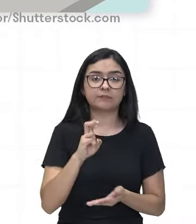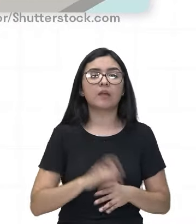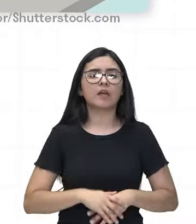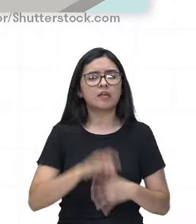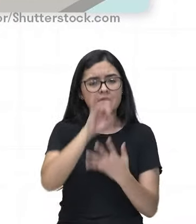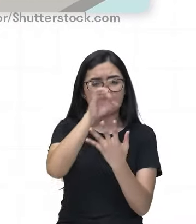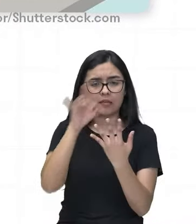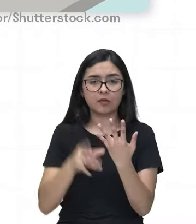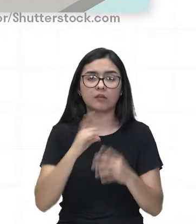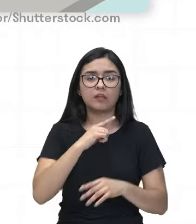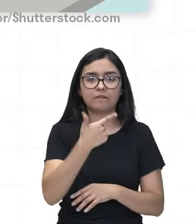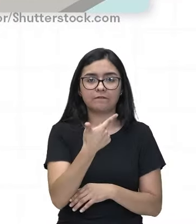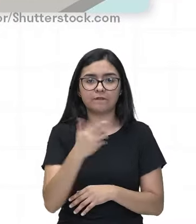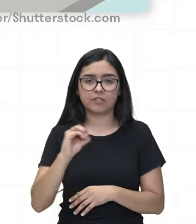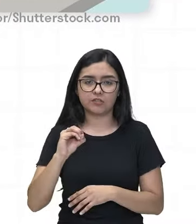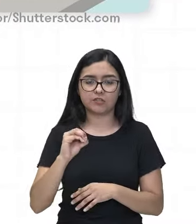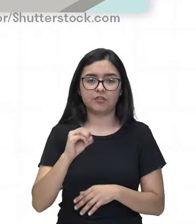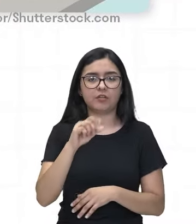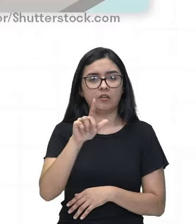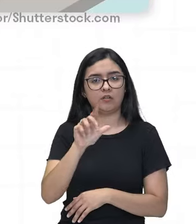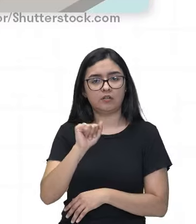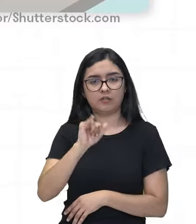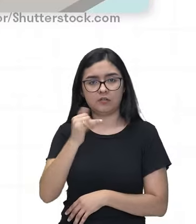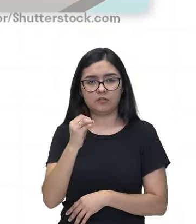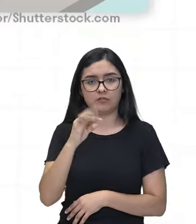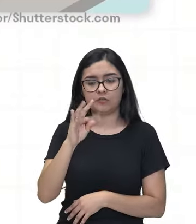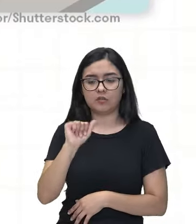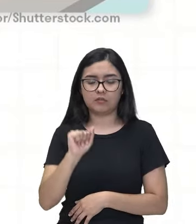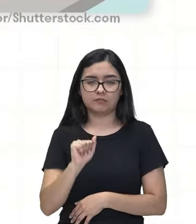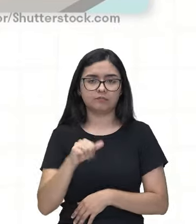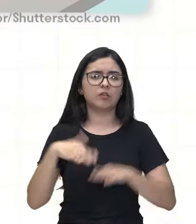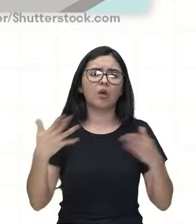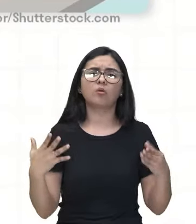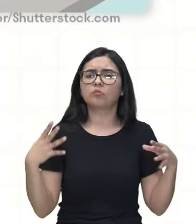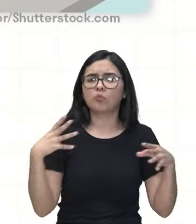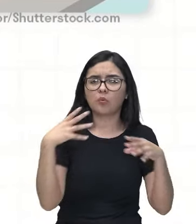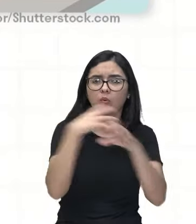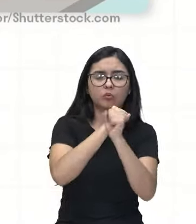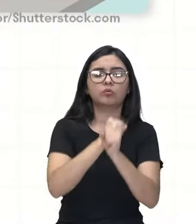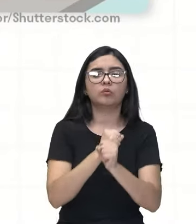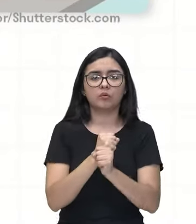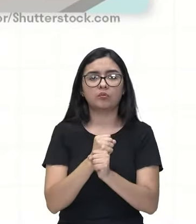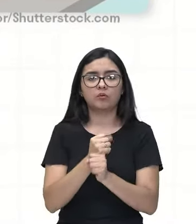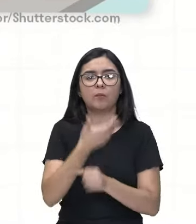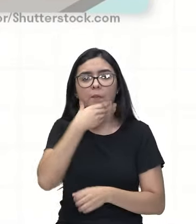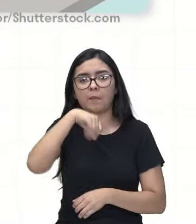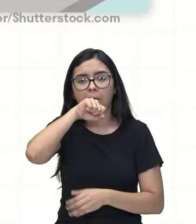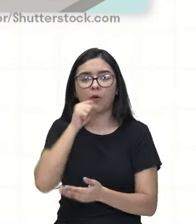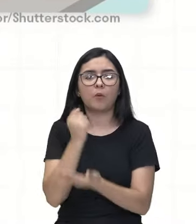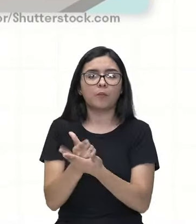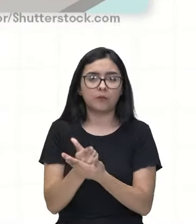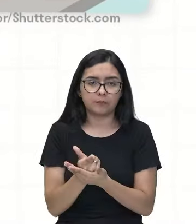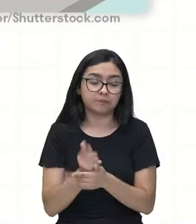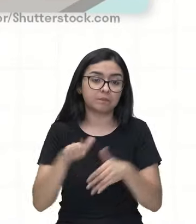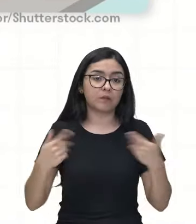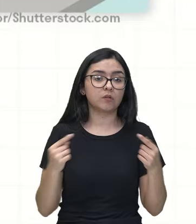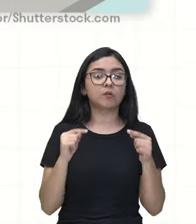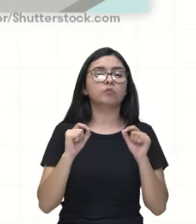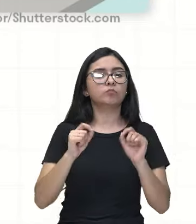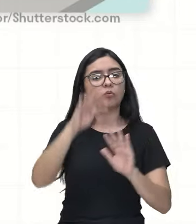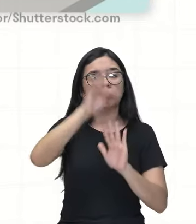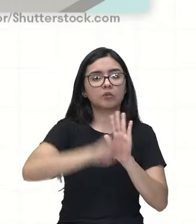contém 20 lajotas. Qual é o total de lajotas que ele comprou? Bom, de acordo com o contexto, ele